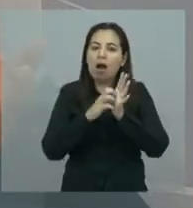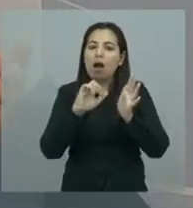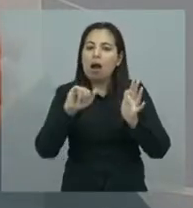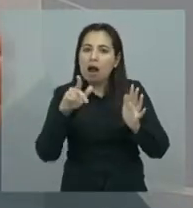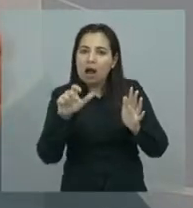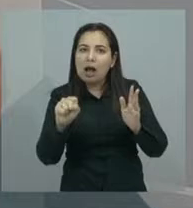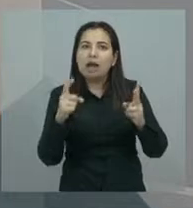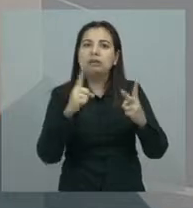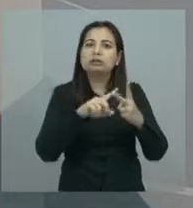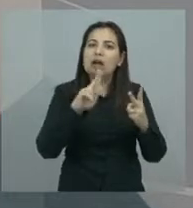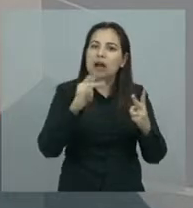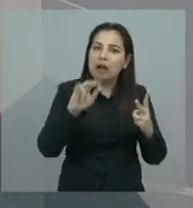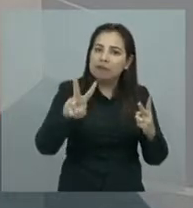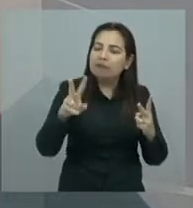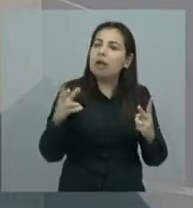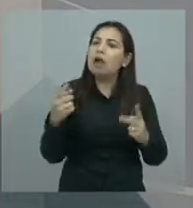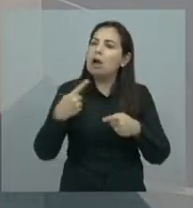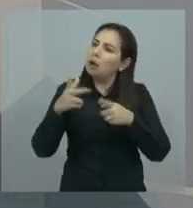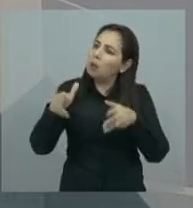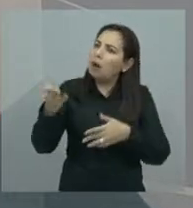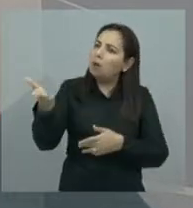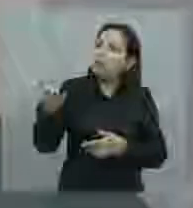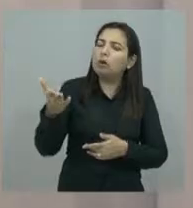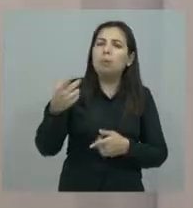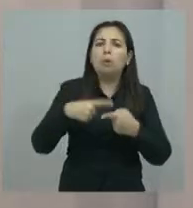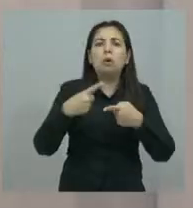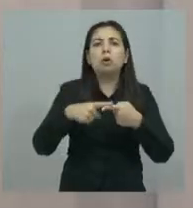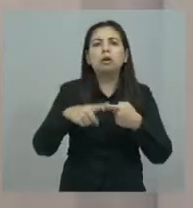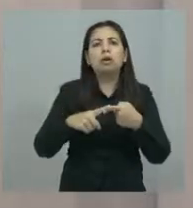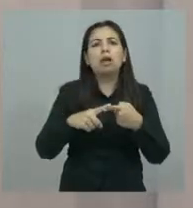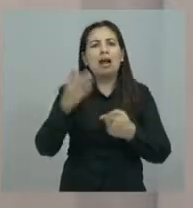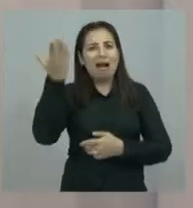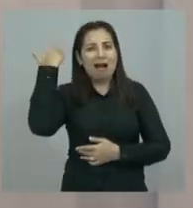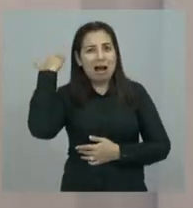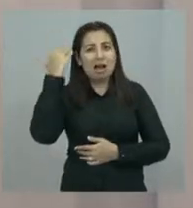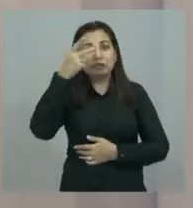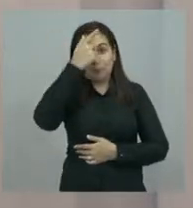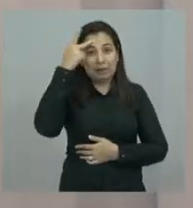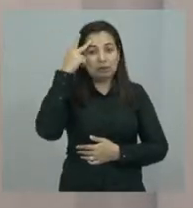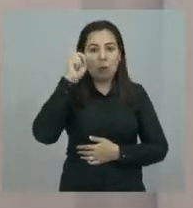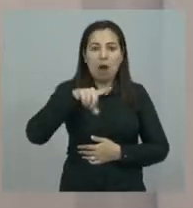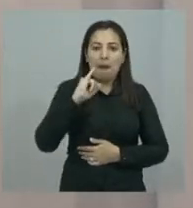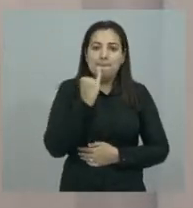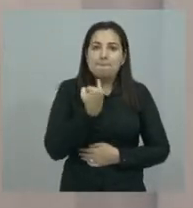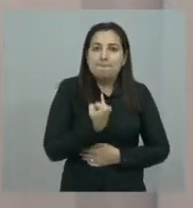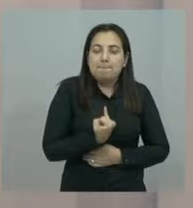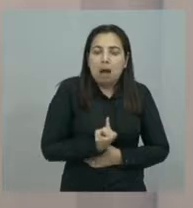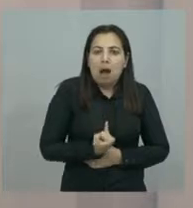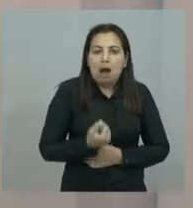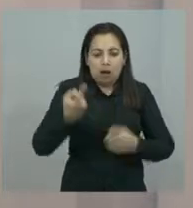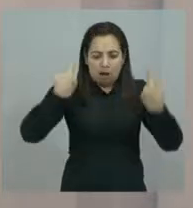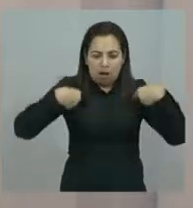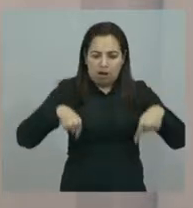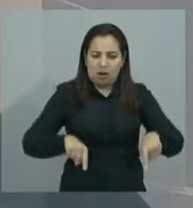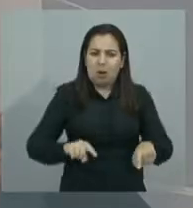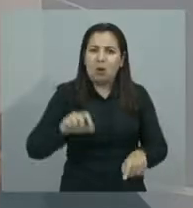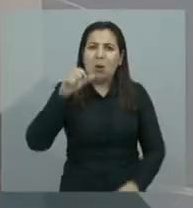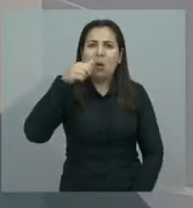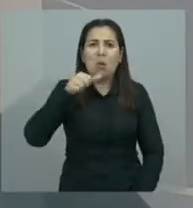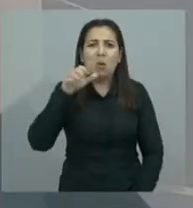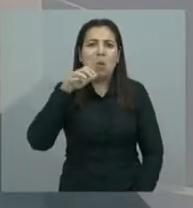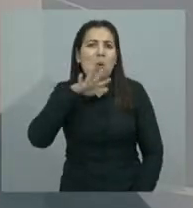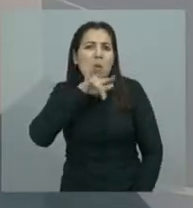você, porque de primeiro a pessoa que tinha o HIV era magra, ficava numa situação horrível, né? E isso